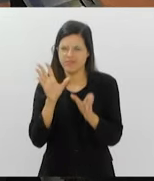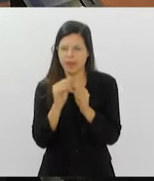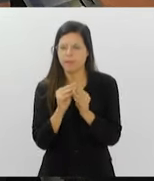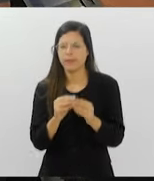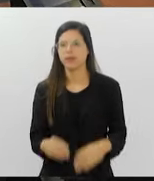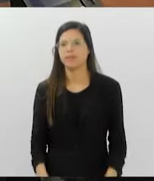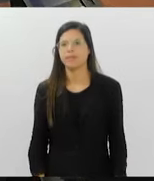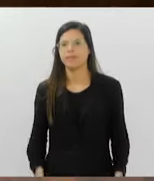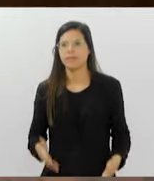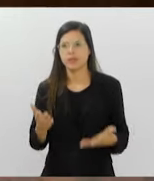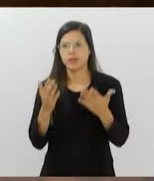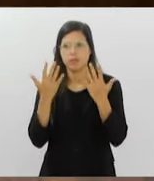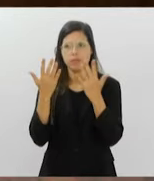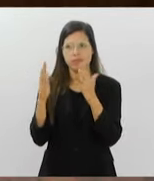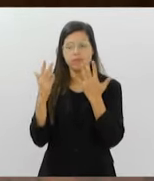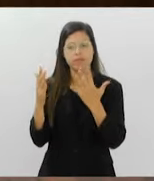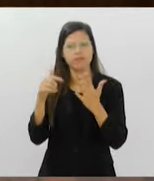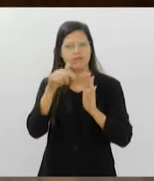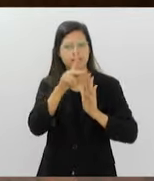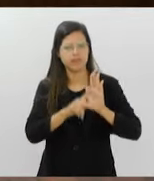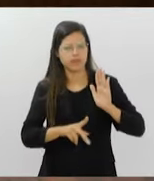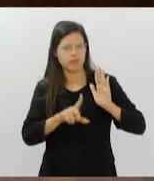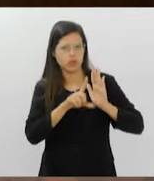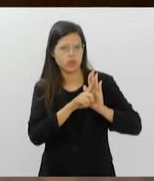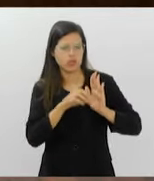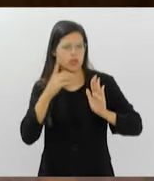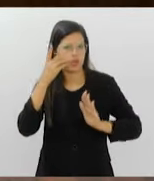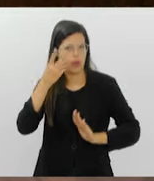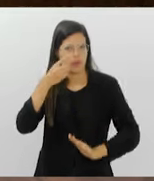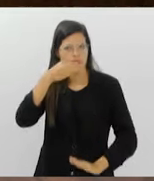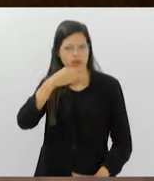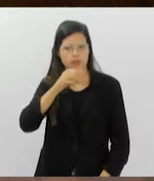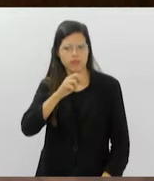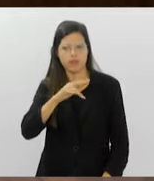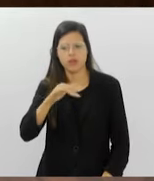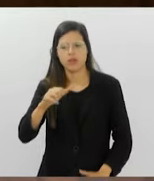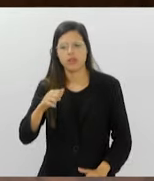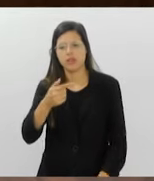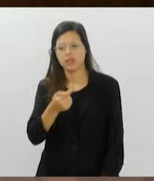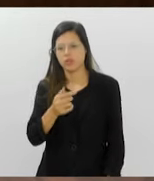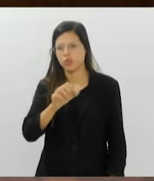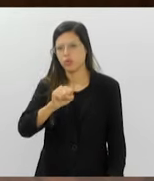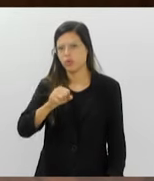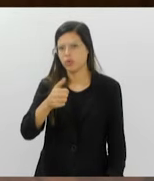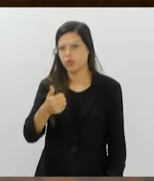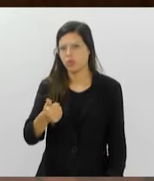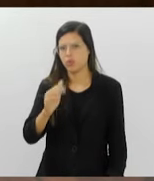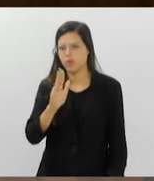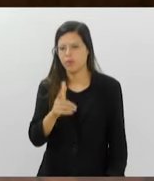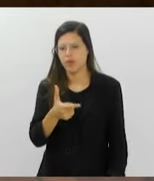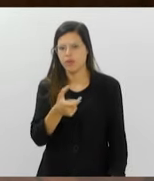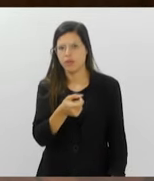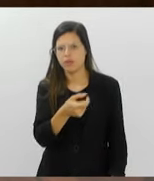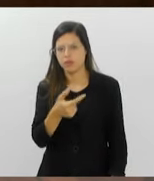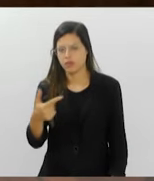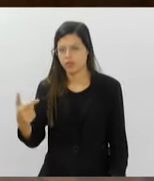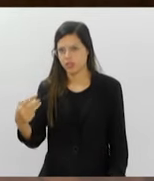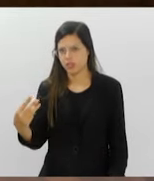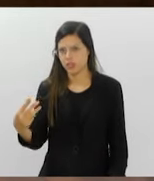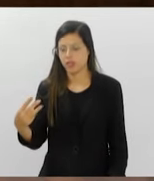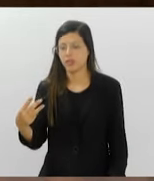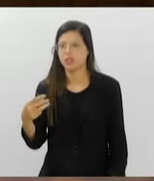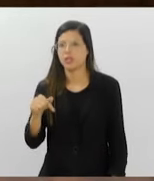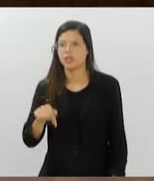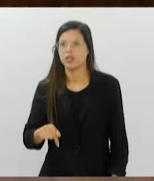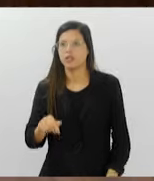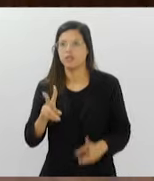projeto da deputada Marina, do MST, o projeto de lei número 781/2023, que trata do acolhimento